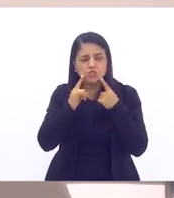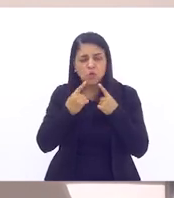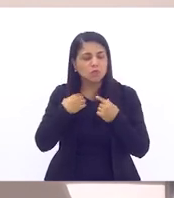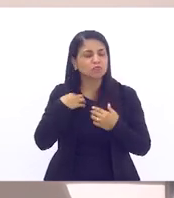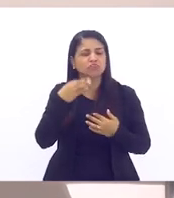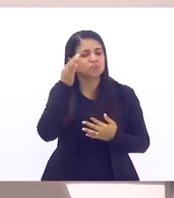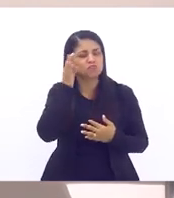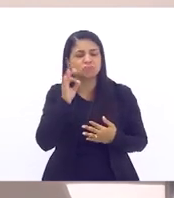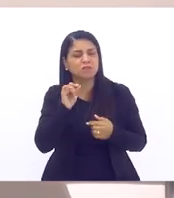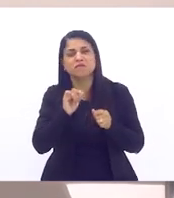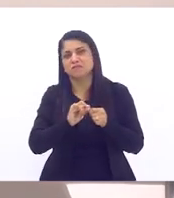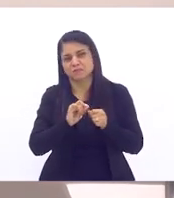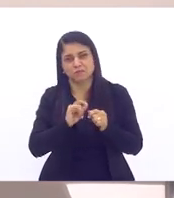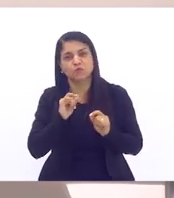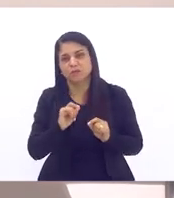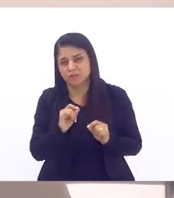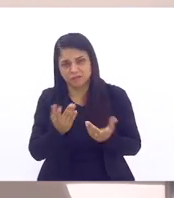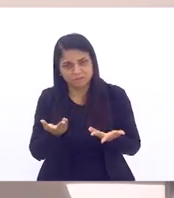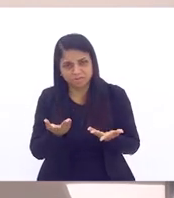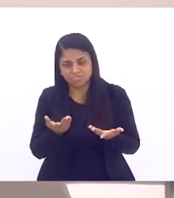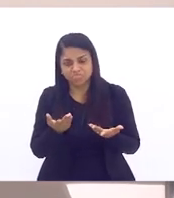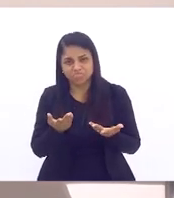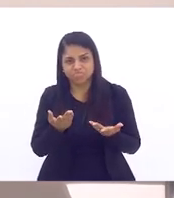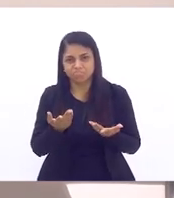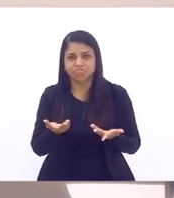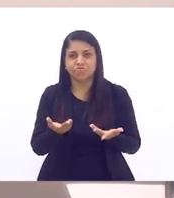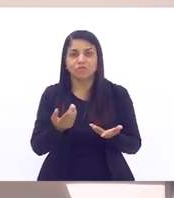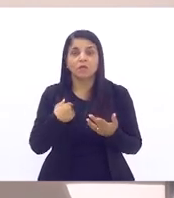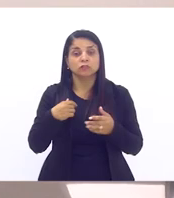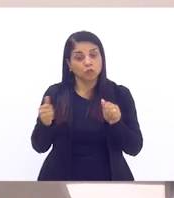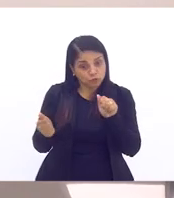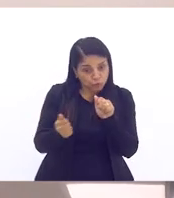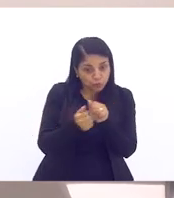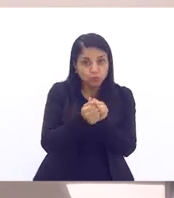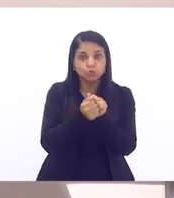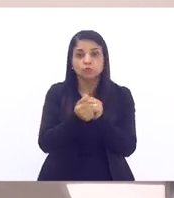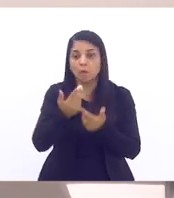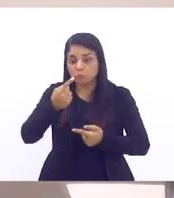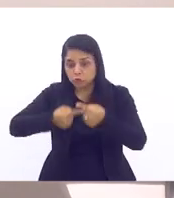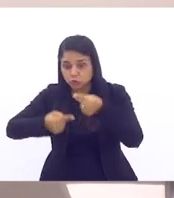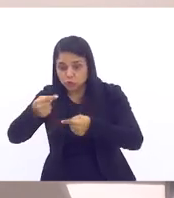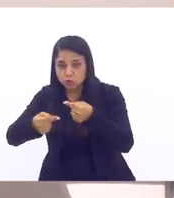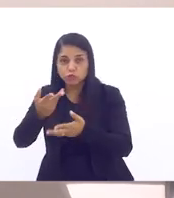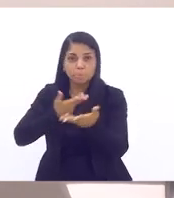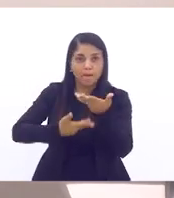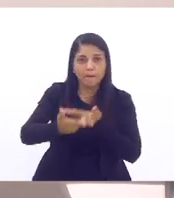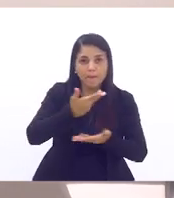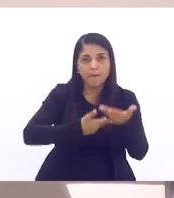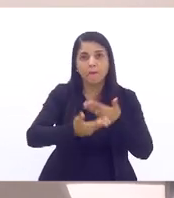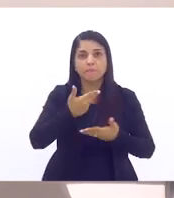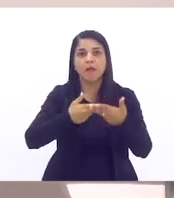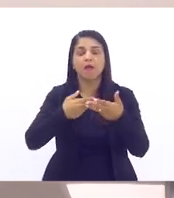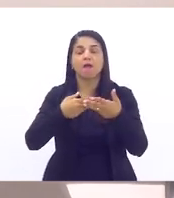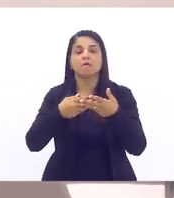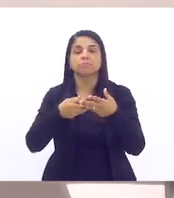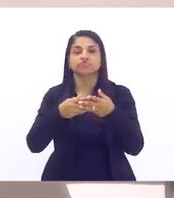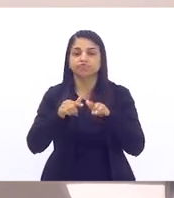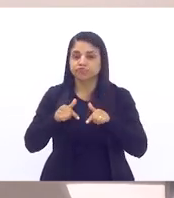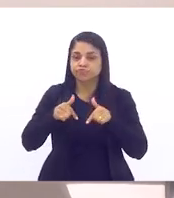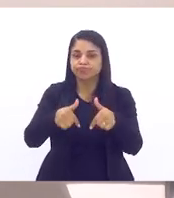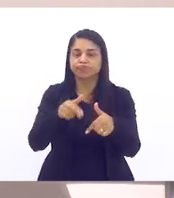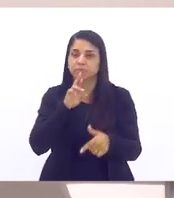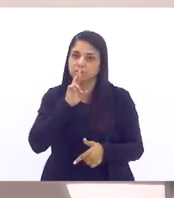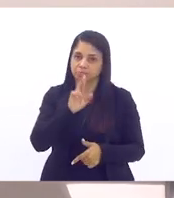não sei o que eu faço e se eu não sei a gente faz ou não sei junto para juntos chegarem algum tipo de